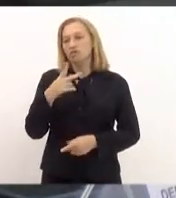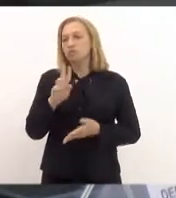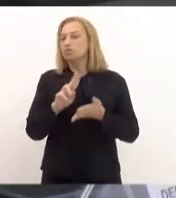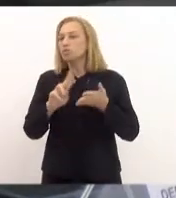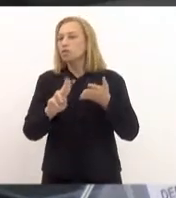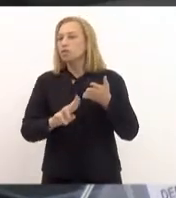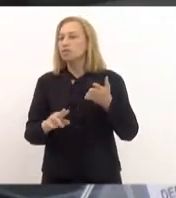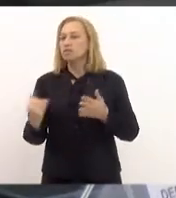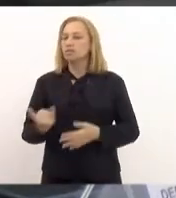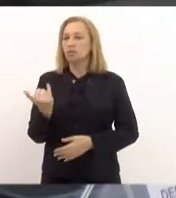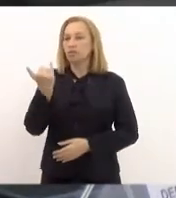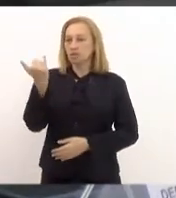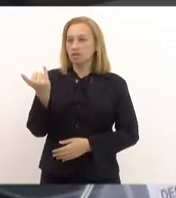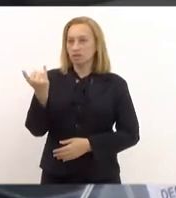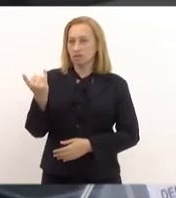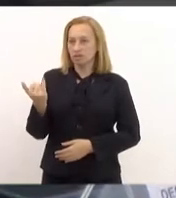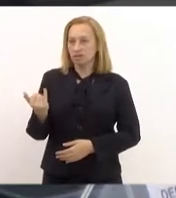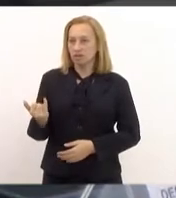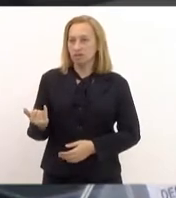presenças importantes.